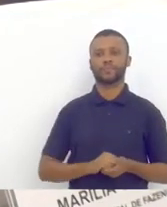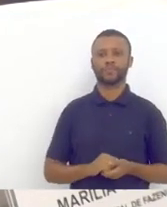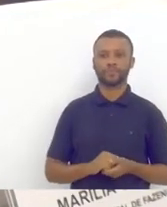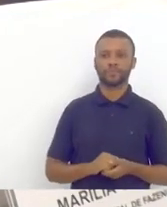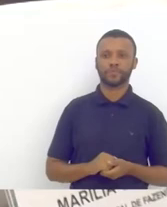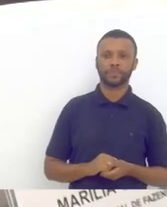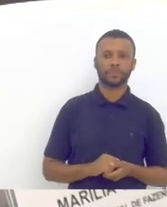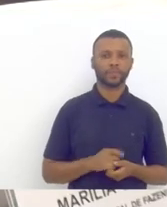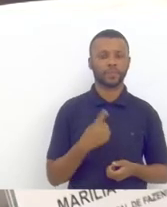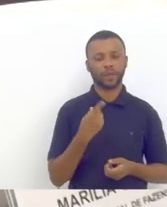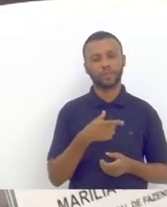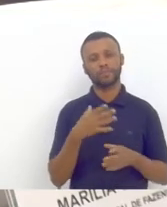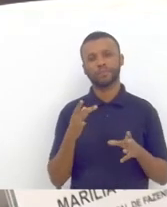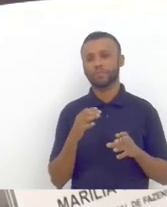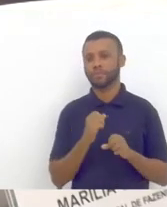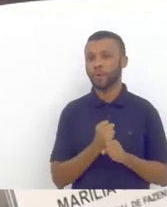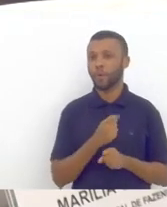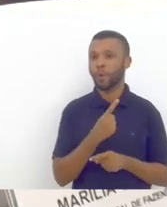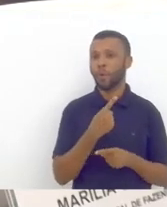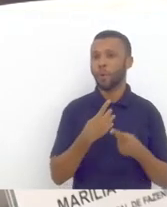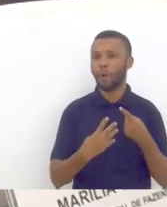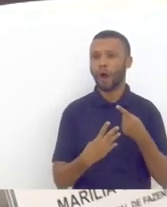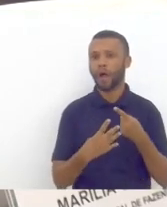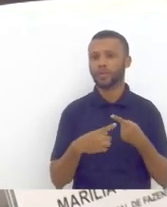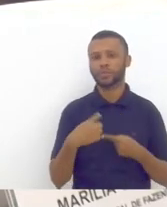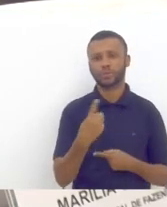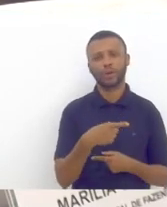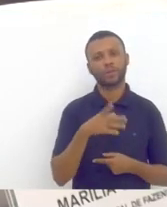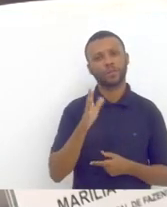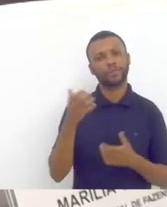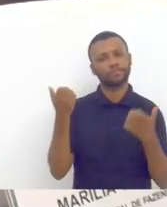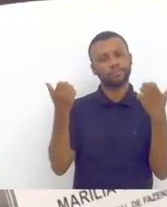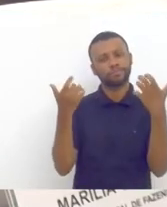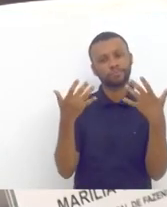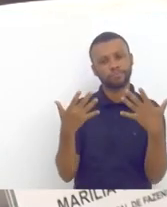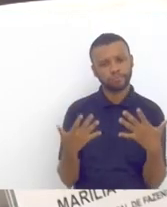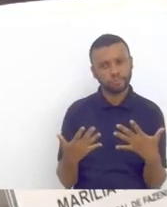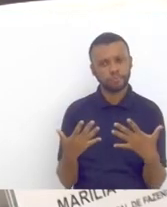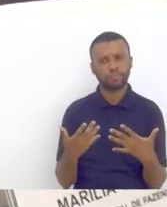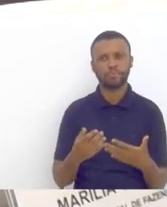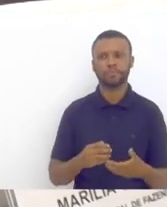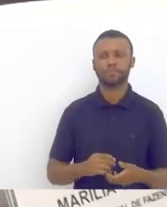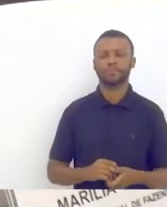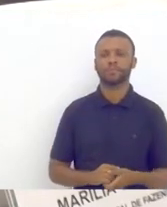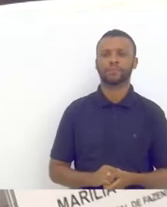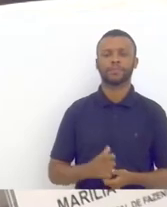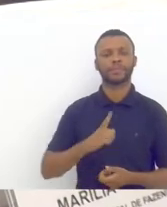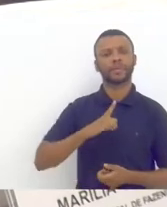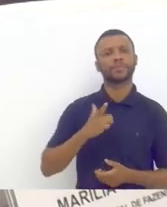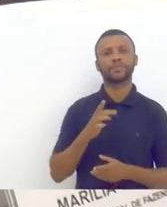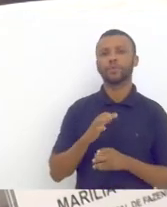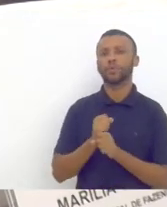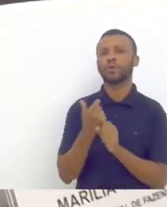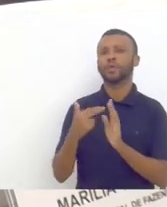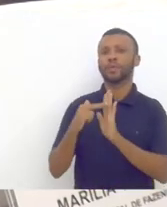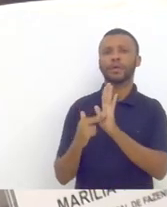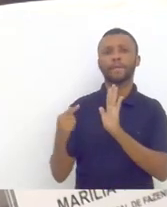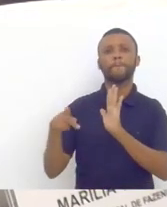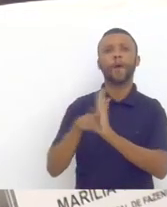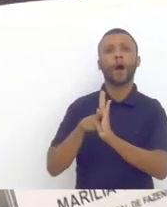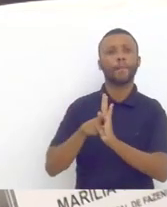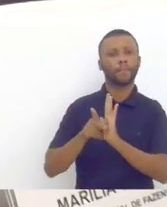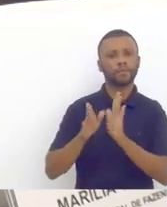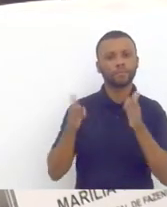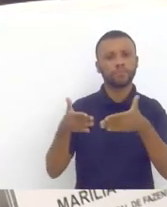a gente está falando aí de quase um quarto do que a gente tem de receita própria, né, que a gente